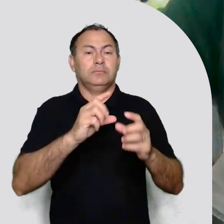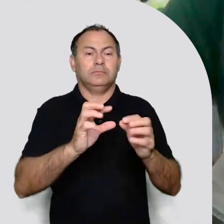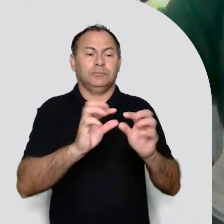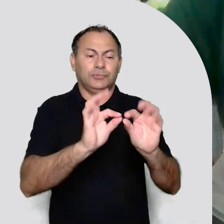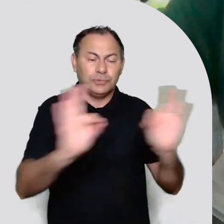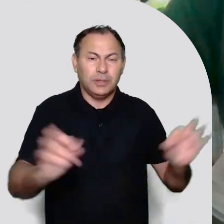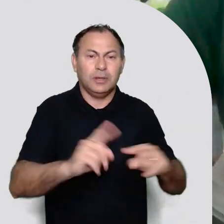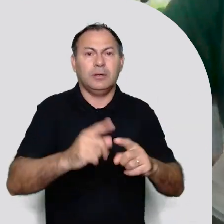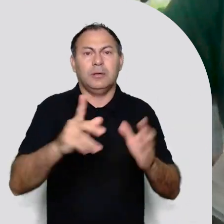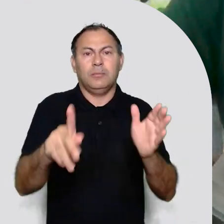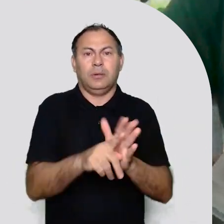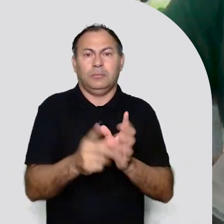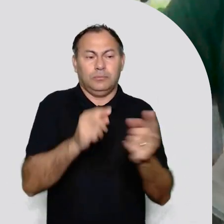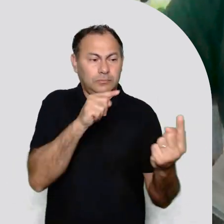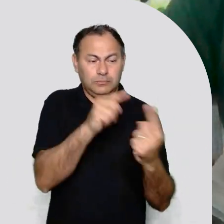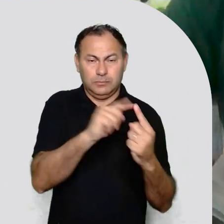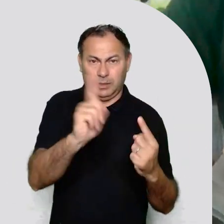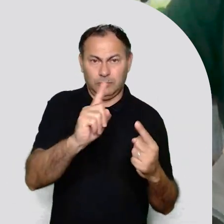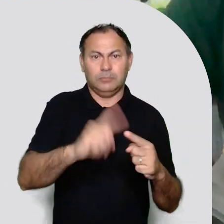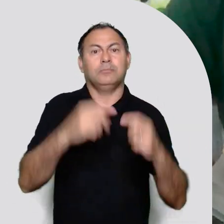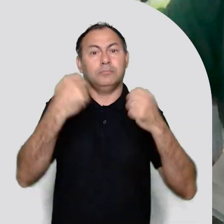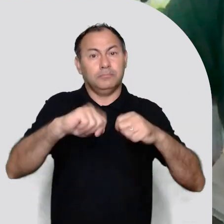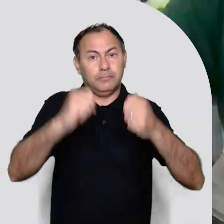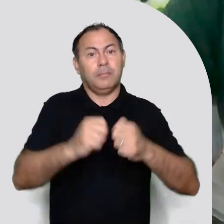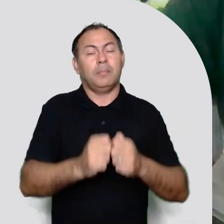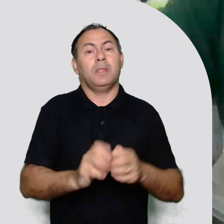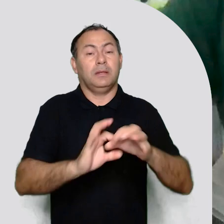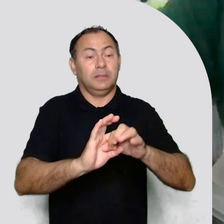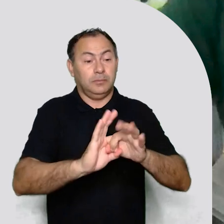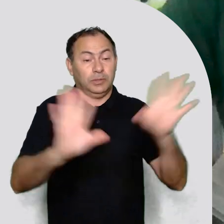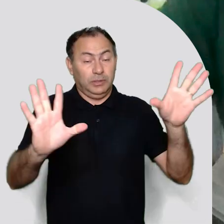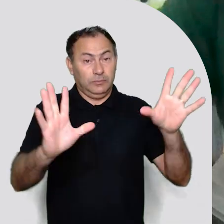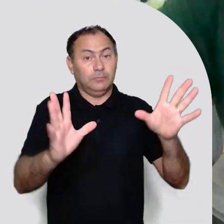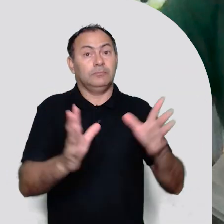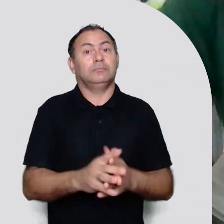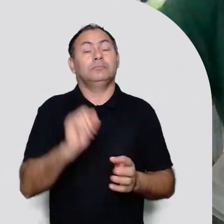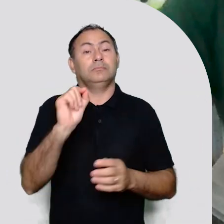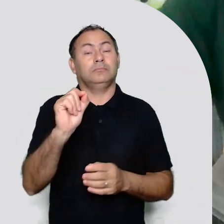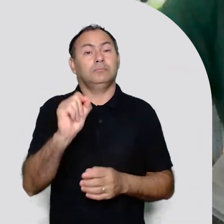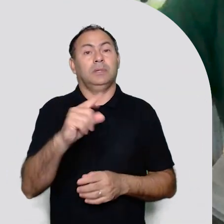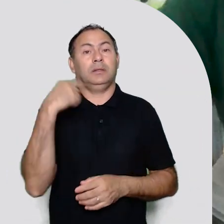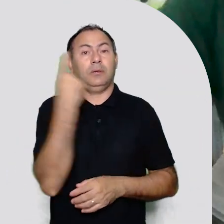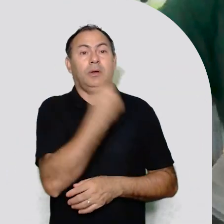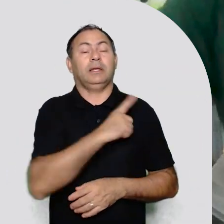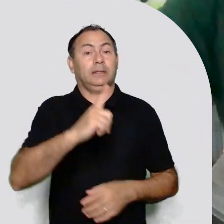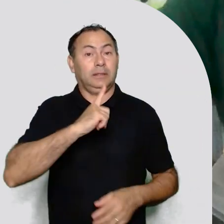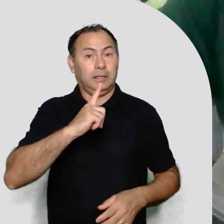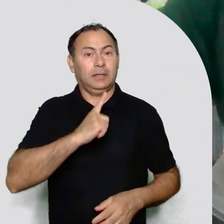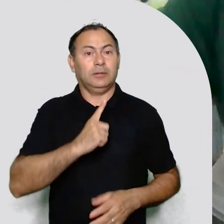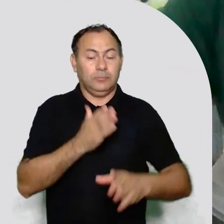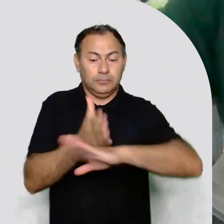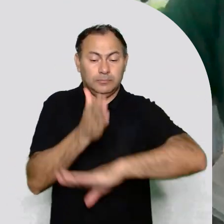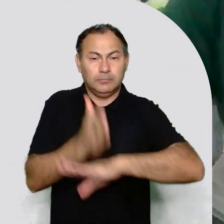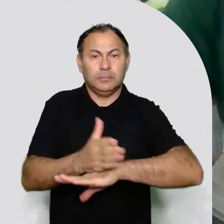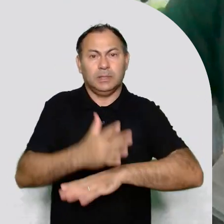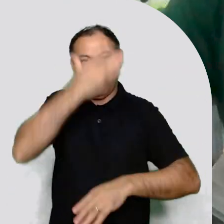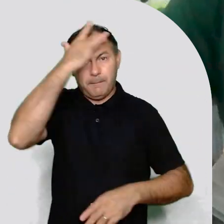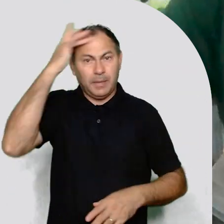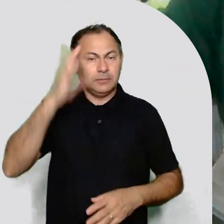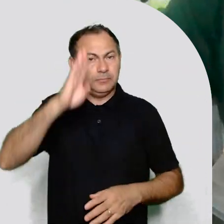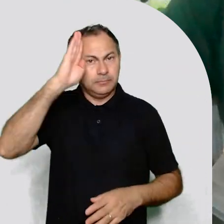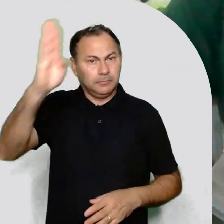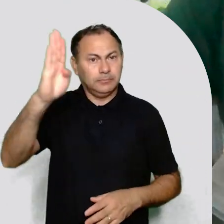meios exclusivos para sua própria finalidade. Então, eles precisam estar disponíveis para que a gente tenha o acesso das